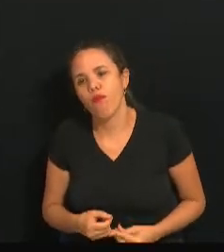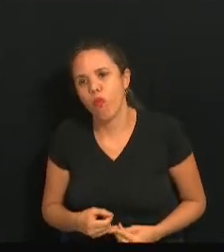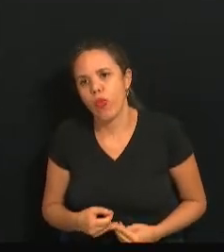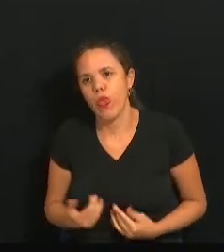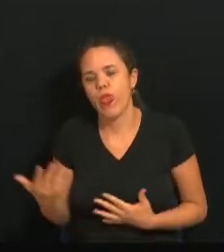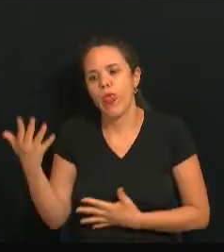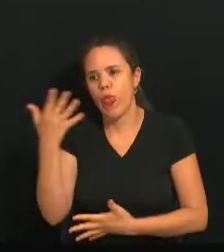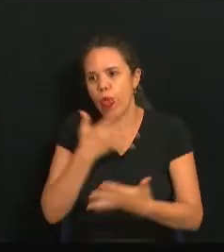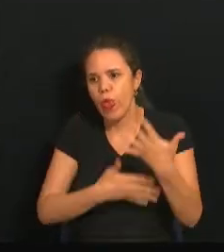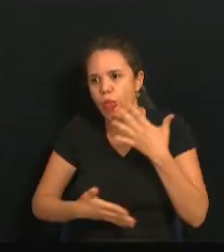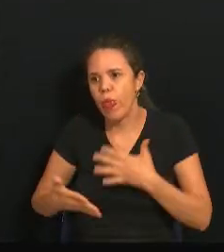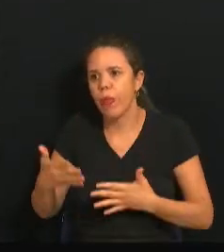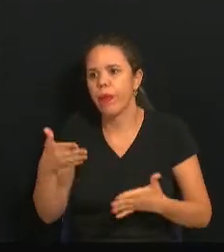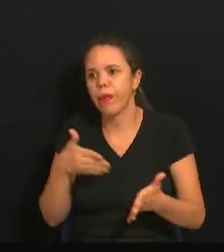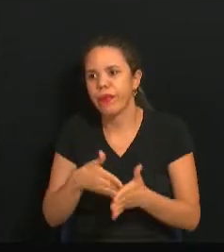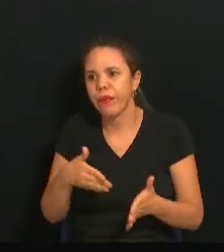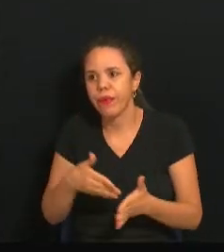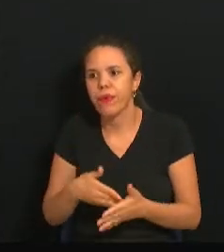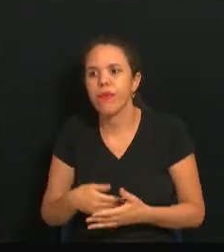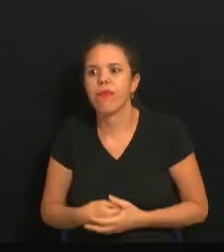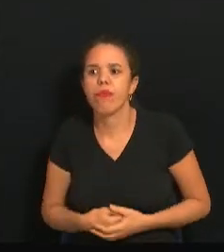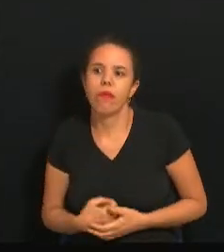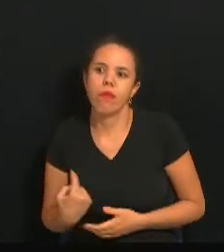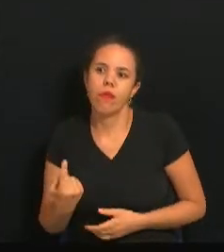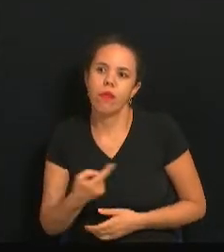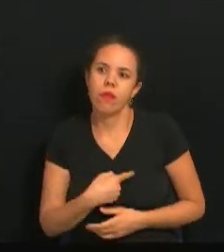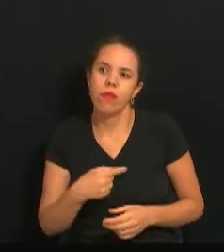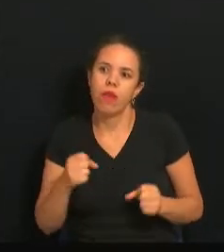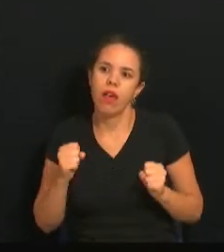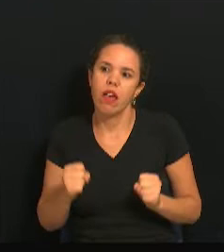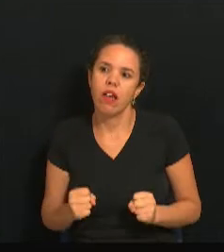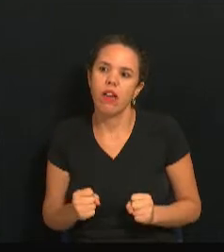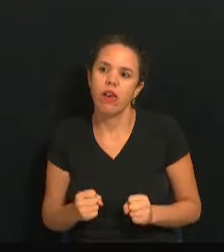atrapalhar, colocar uma trava, né, para que a gente pudesse